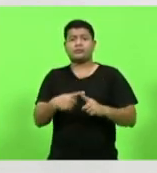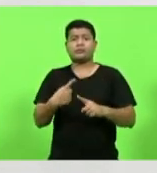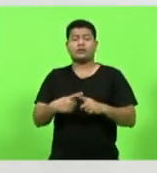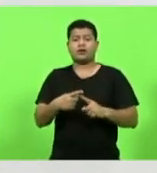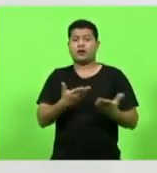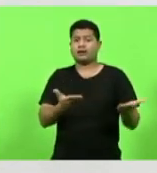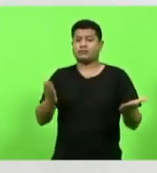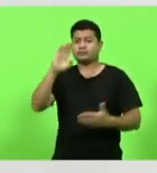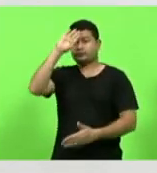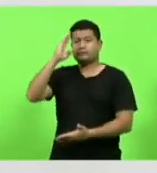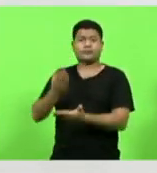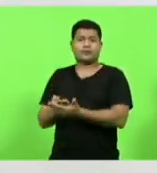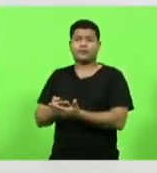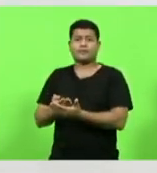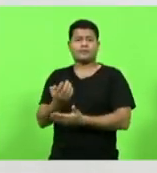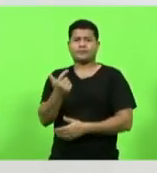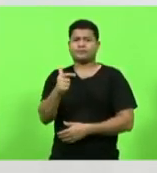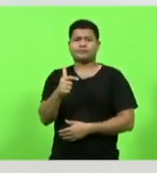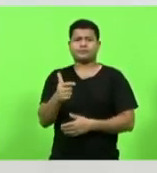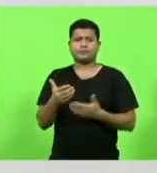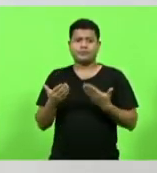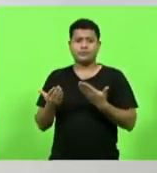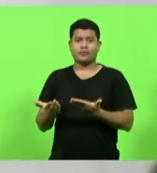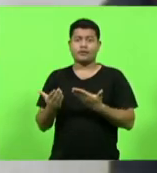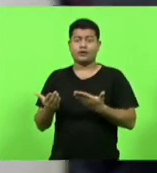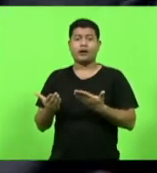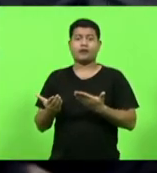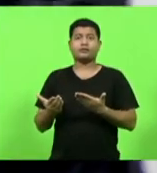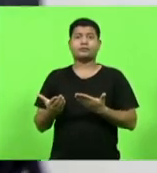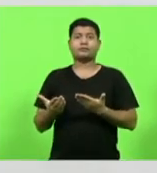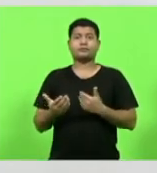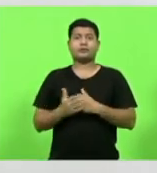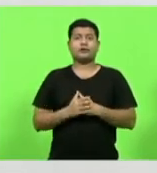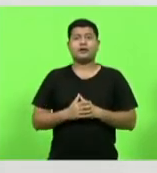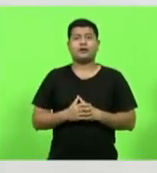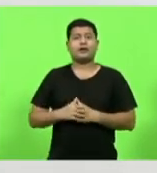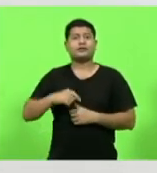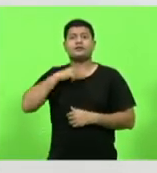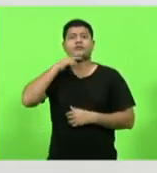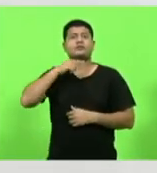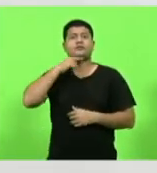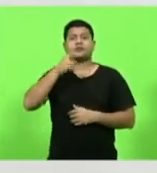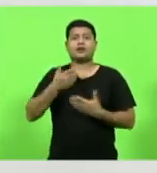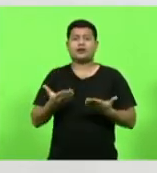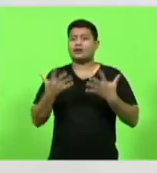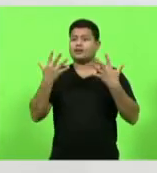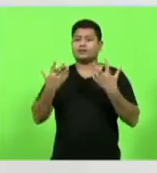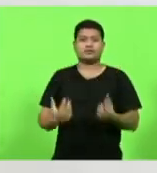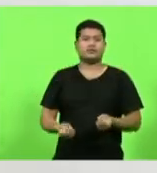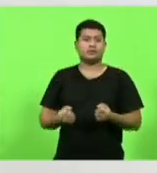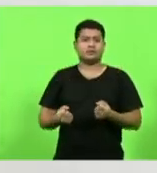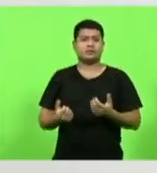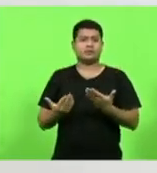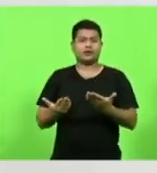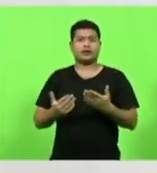essas situações, não conseguem acreditar que alguém faça isso por algum político que não tem que pagar para colar